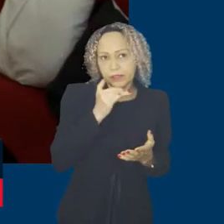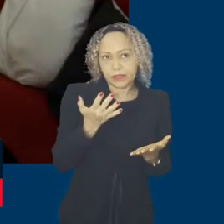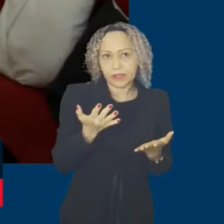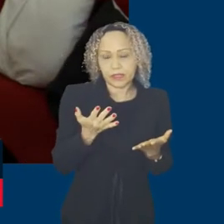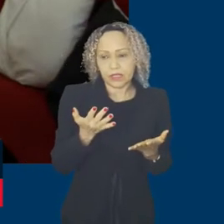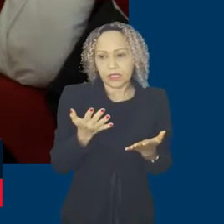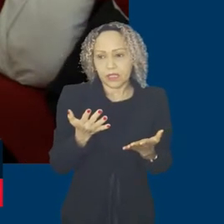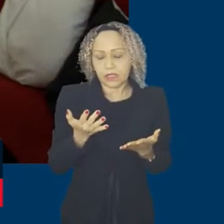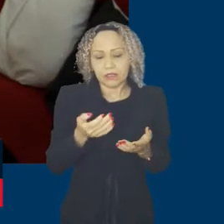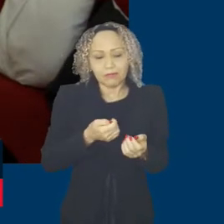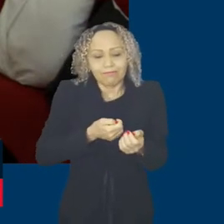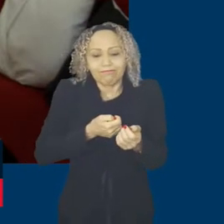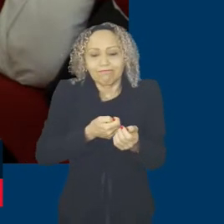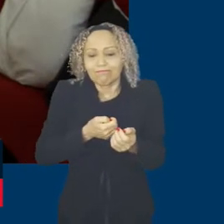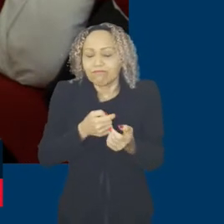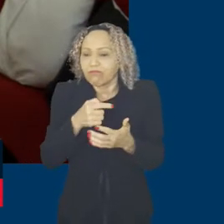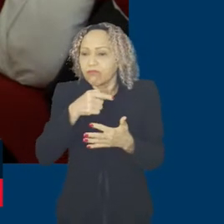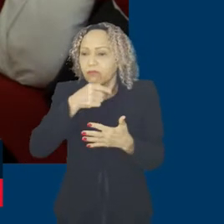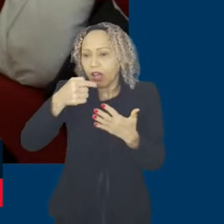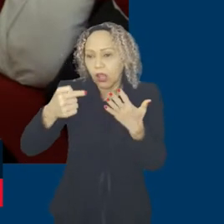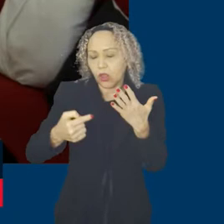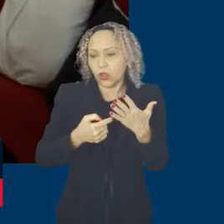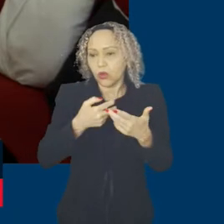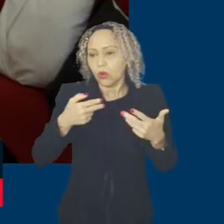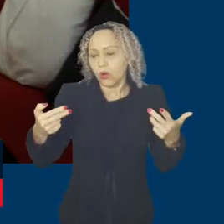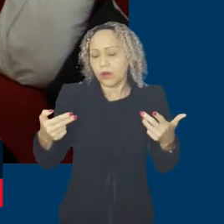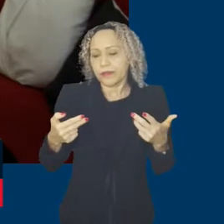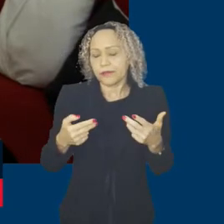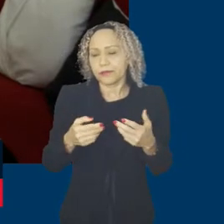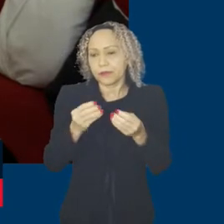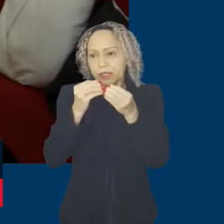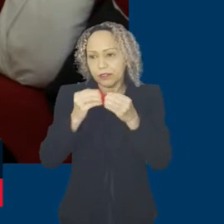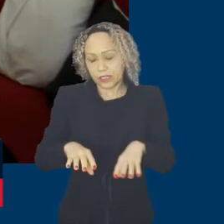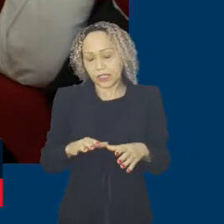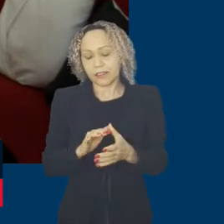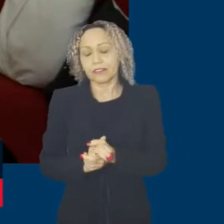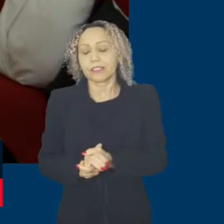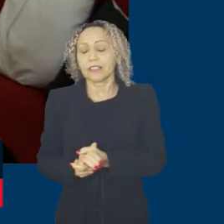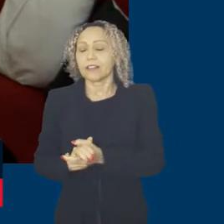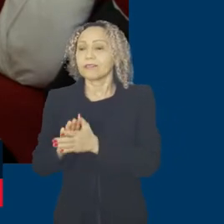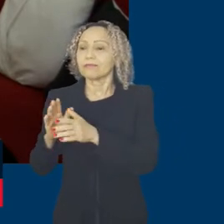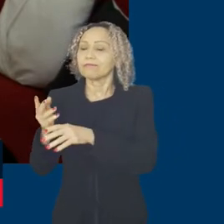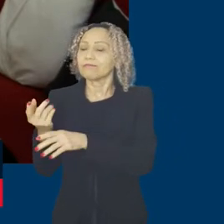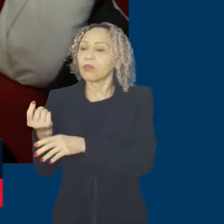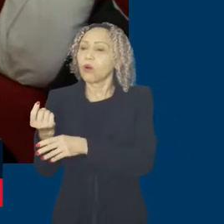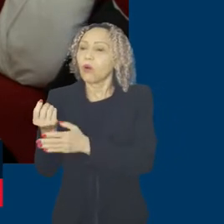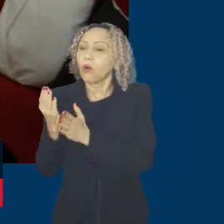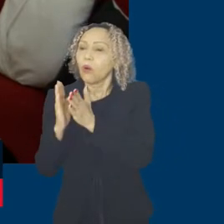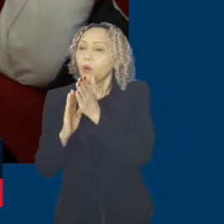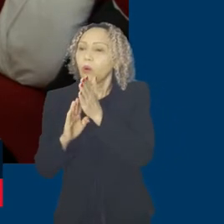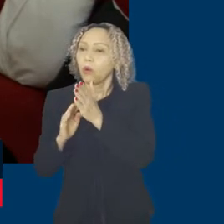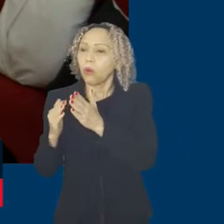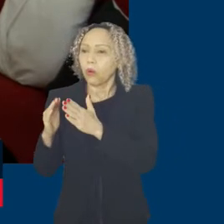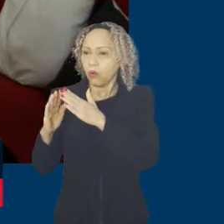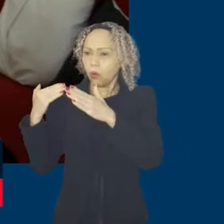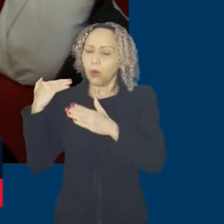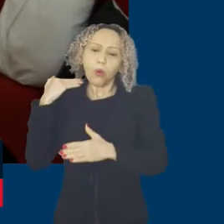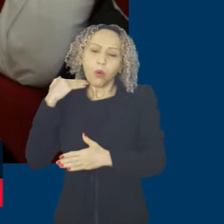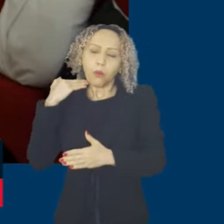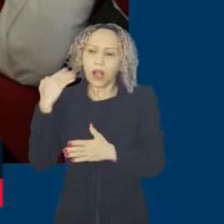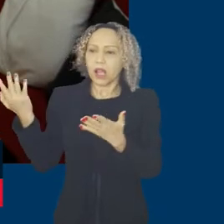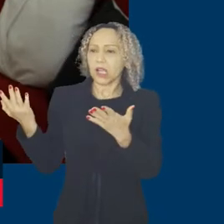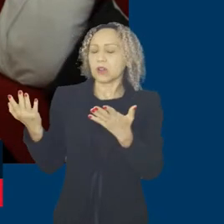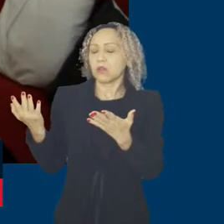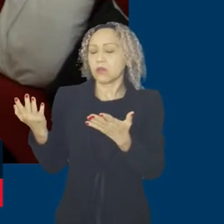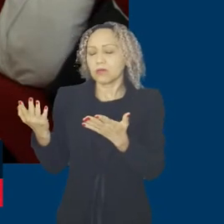que seja. Aí entra o pulo do gato do capital financeiro, que é o golpe de misericórdia contra o Brasil e que foi responsável